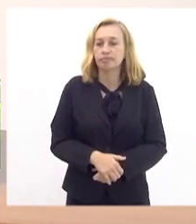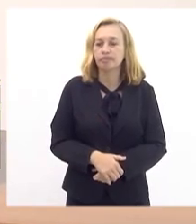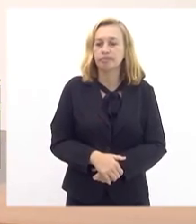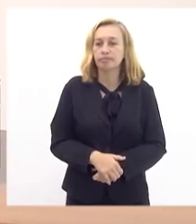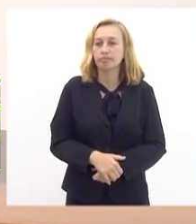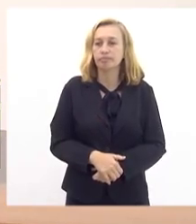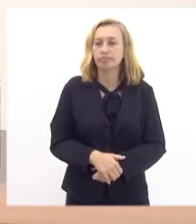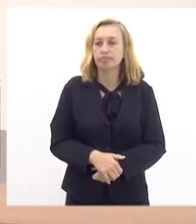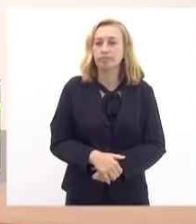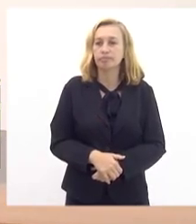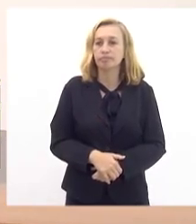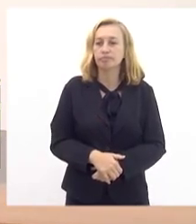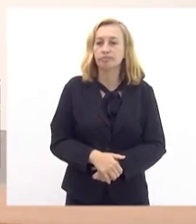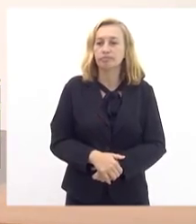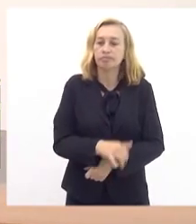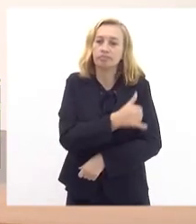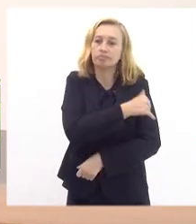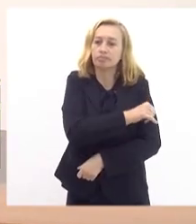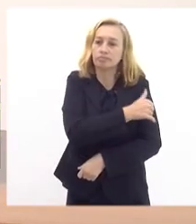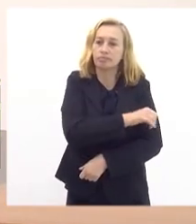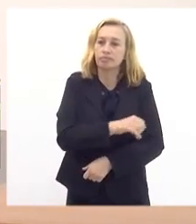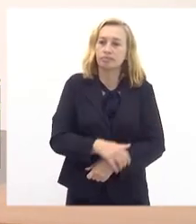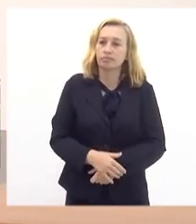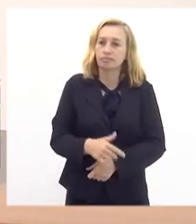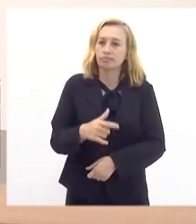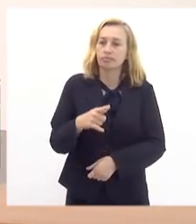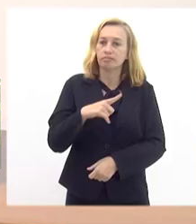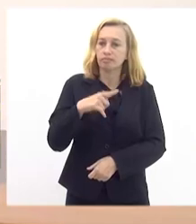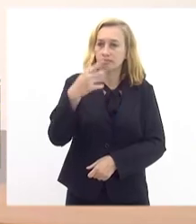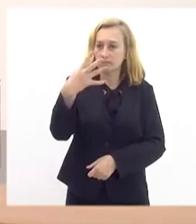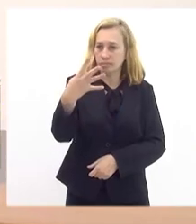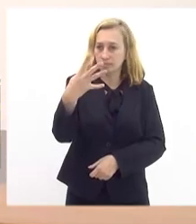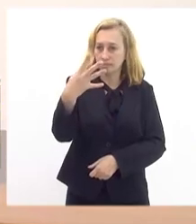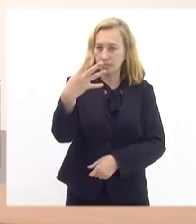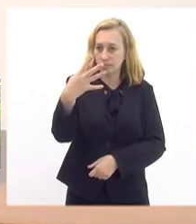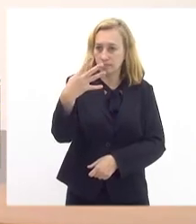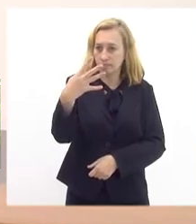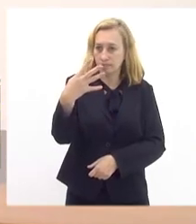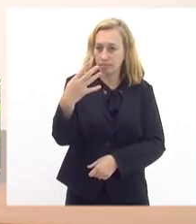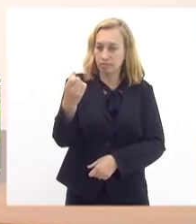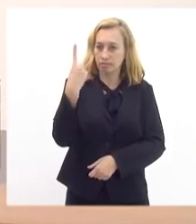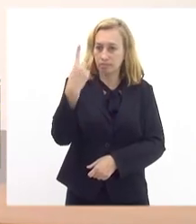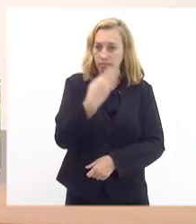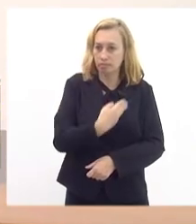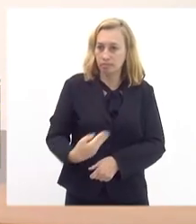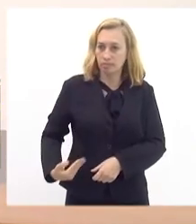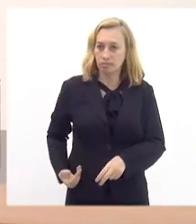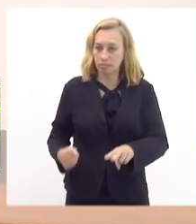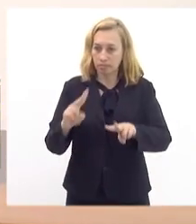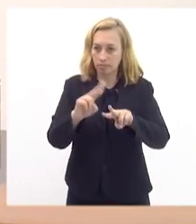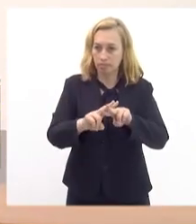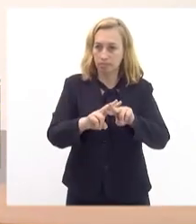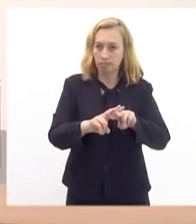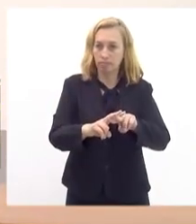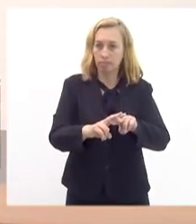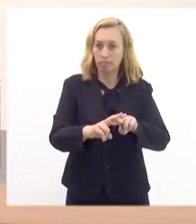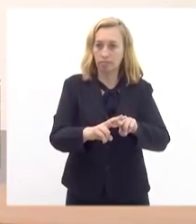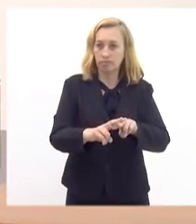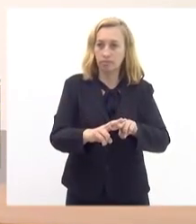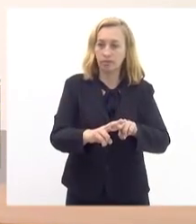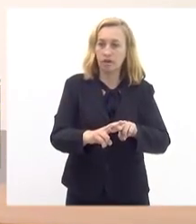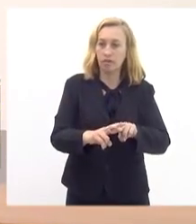eu quero dizer o seguinte o Rio de Janeiro tem quatro ex-governadores presos e